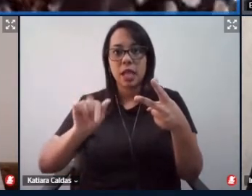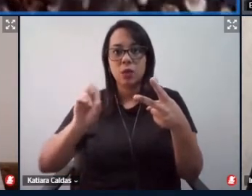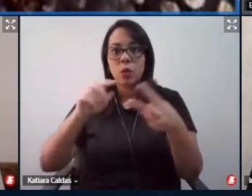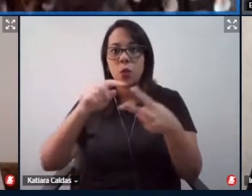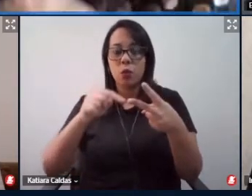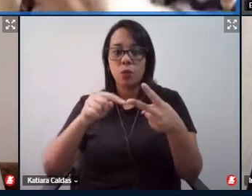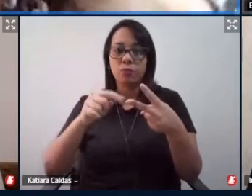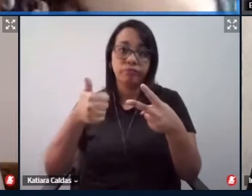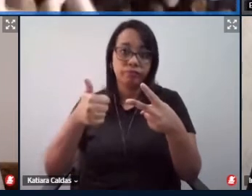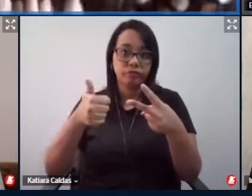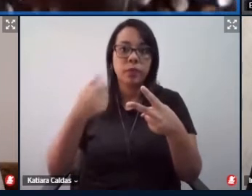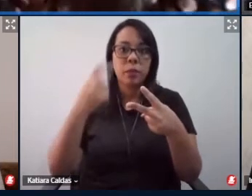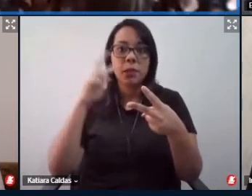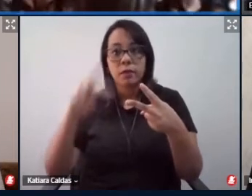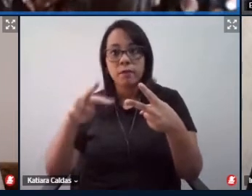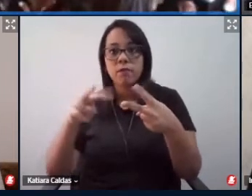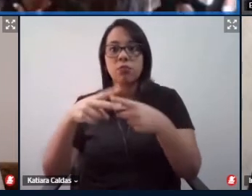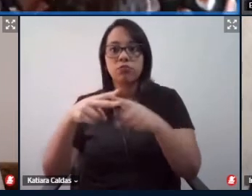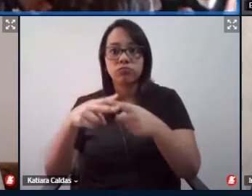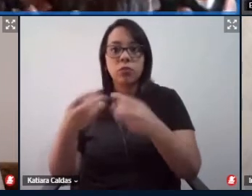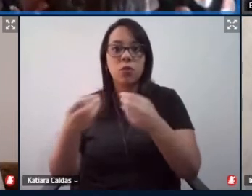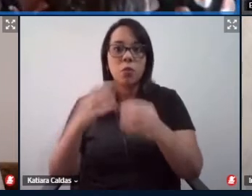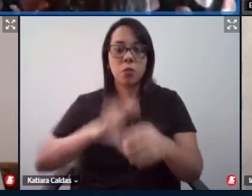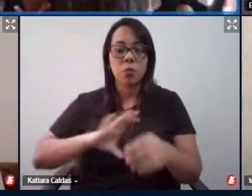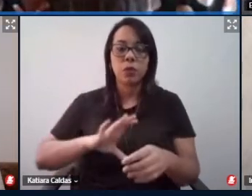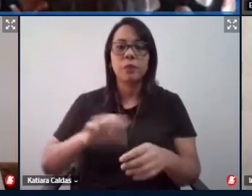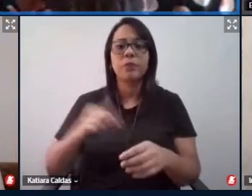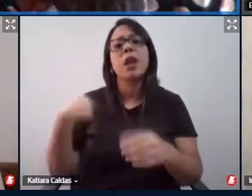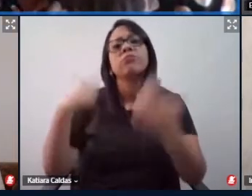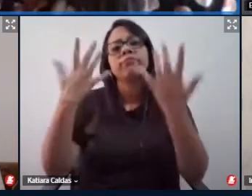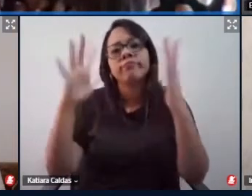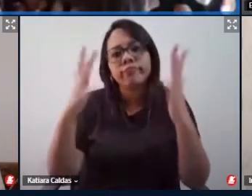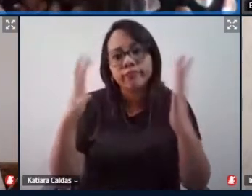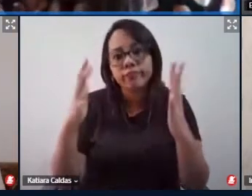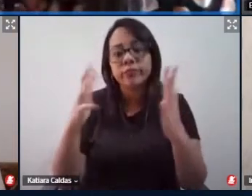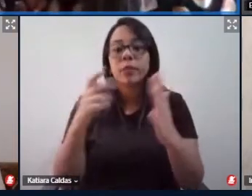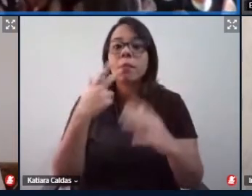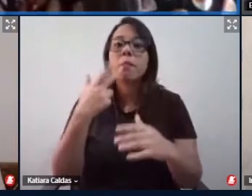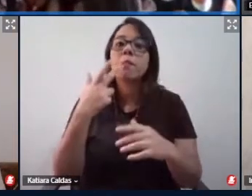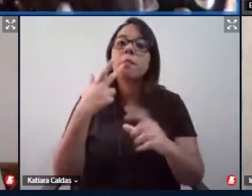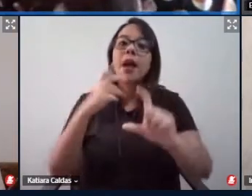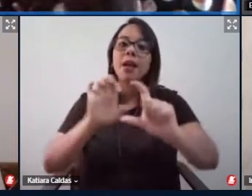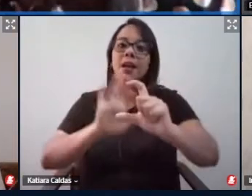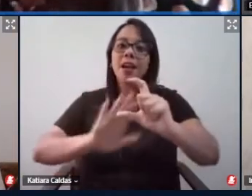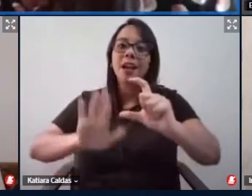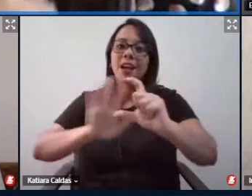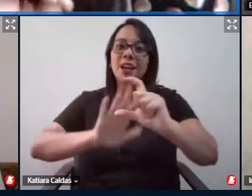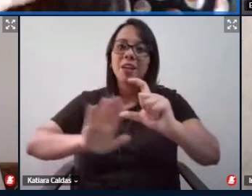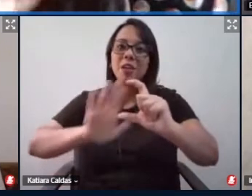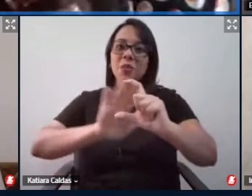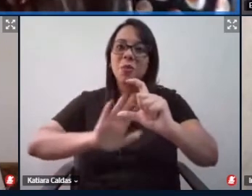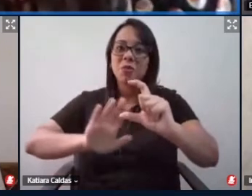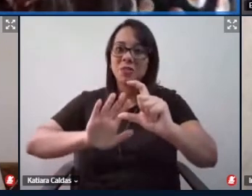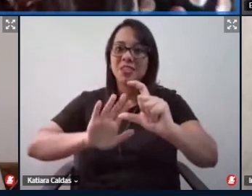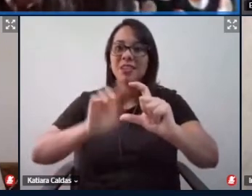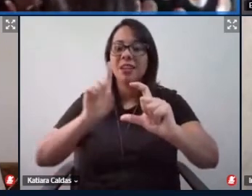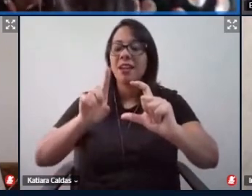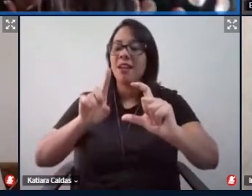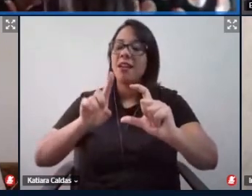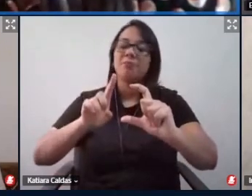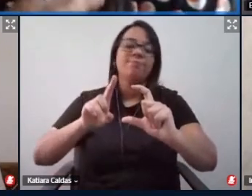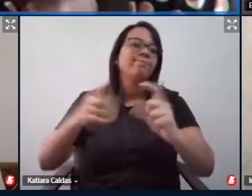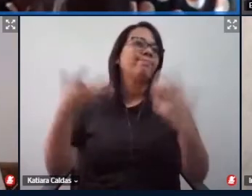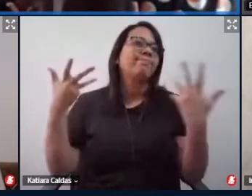assim, eu não te falei ainda sobre isso, mas o QR Code é um achado 10 do teu